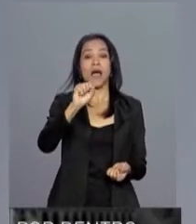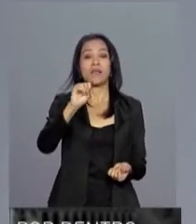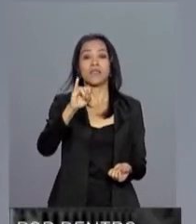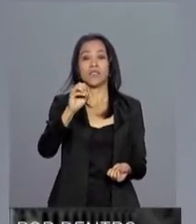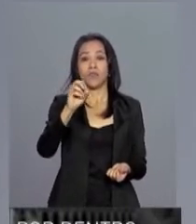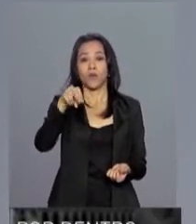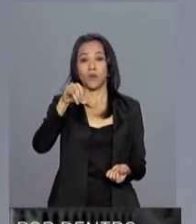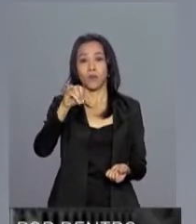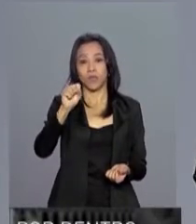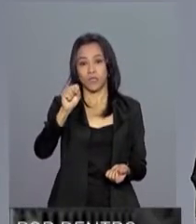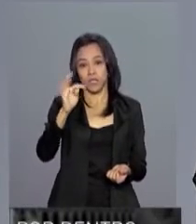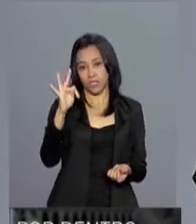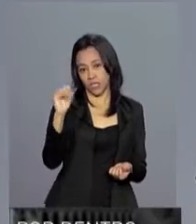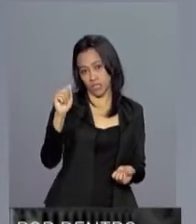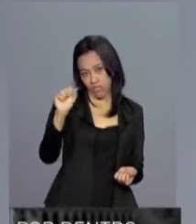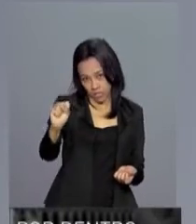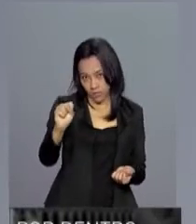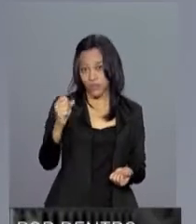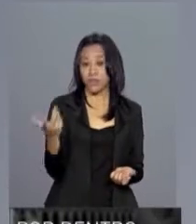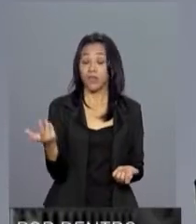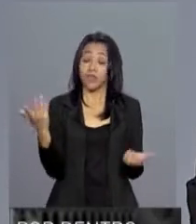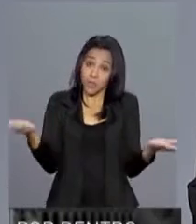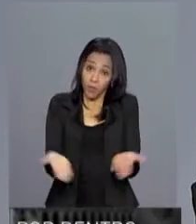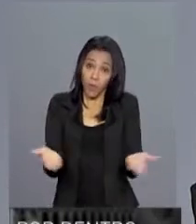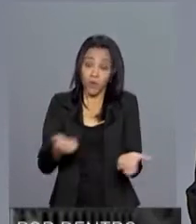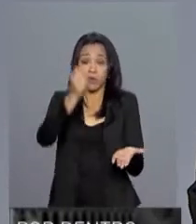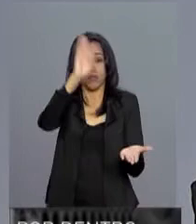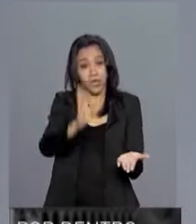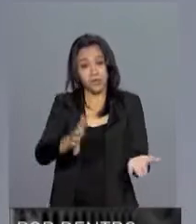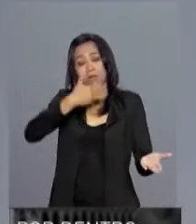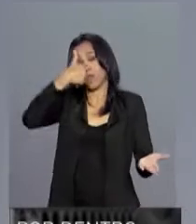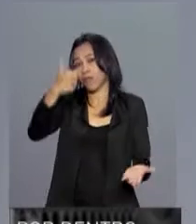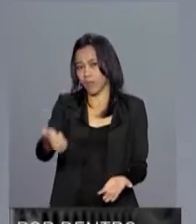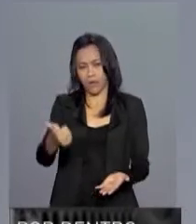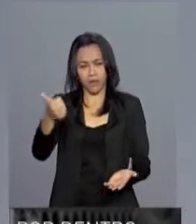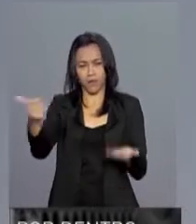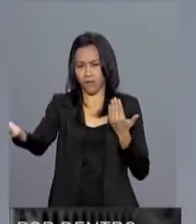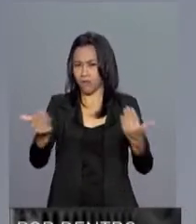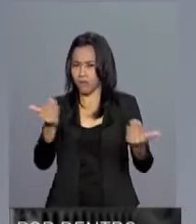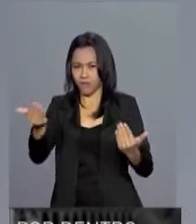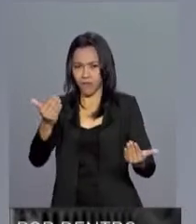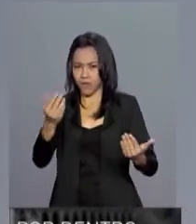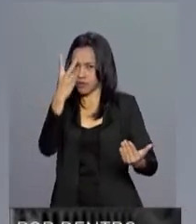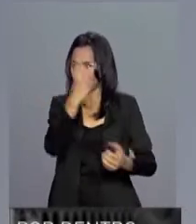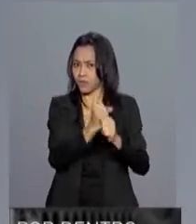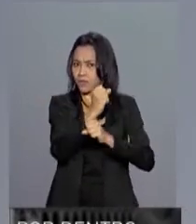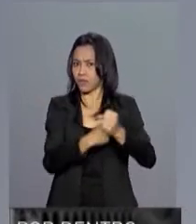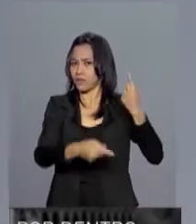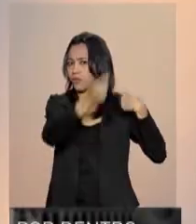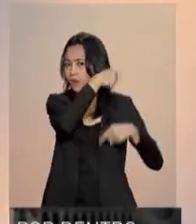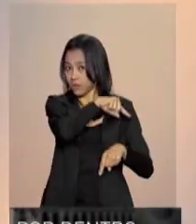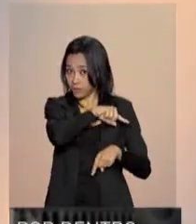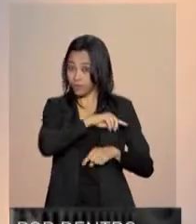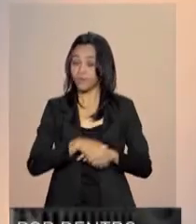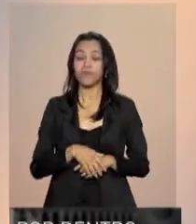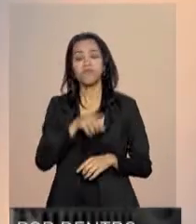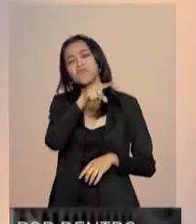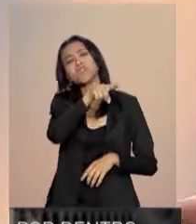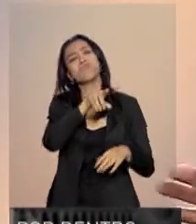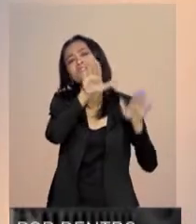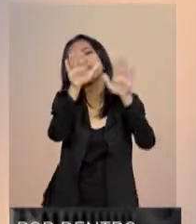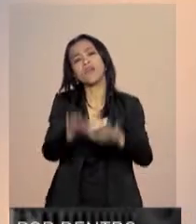realizações do brasil sem dúvida nenhuma hoje está muito melhor do que estava há dois anos e qual é o legado que só pretende